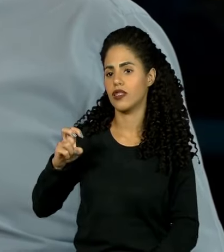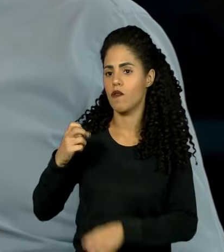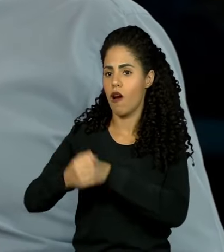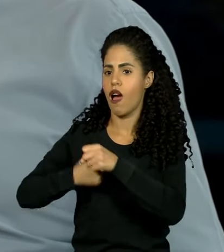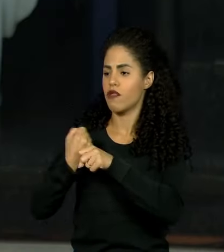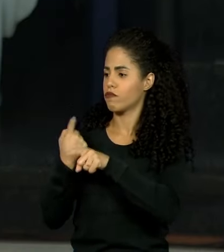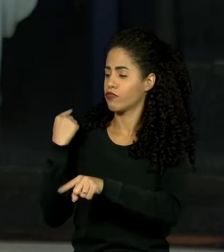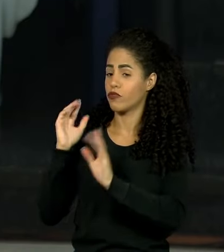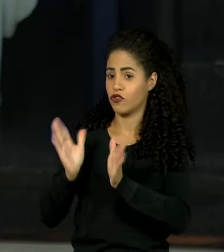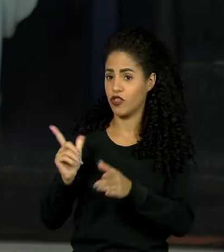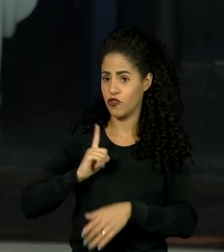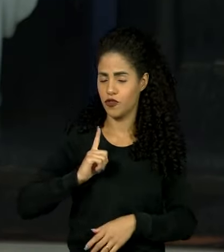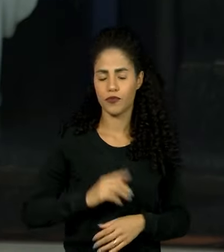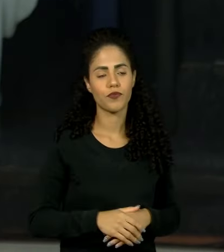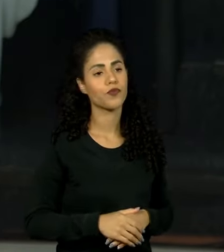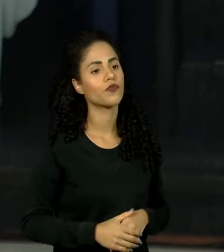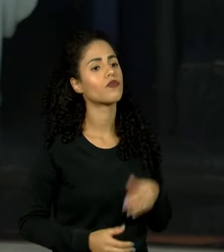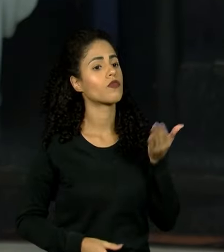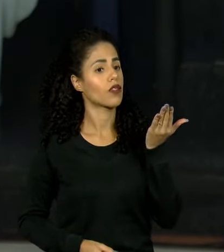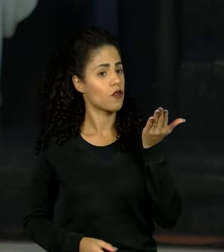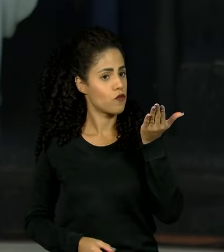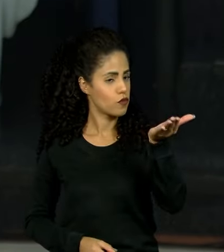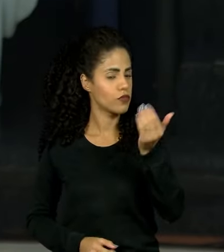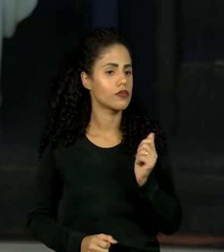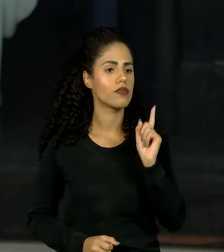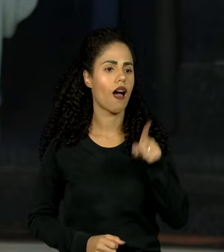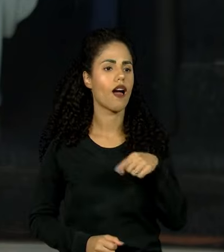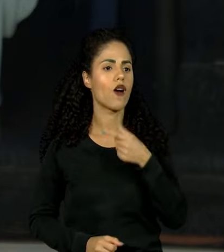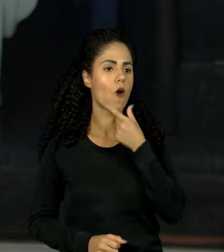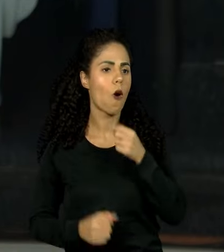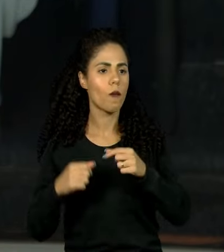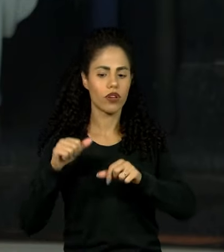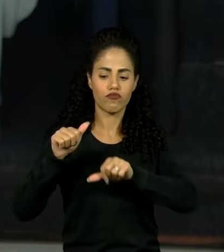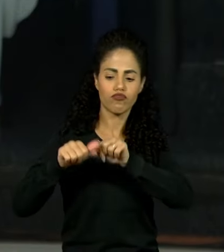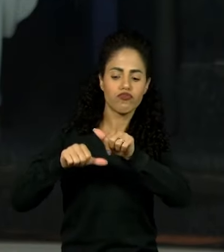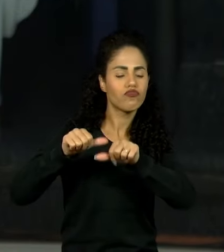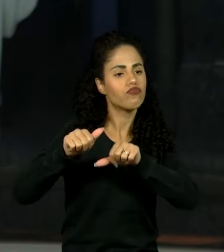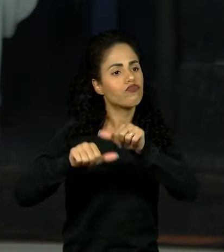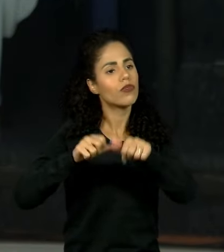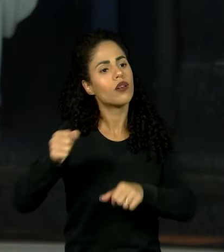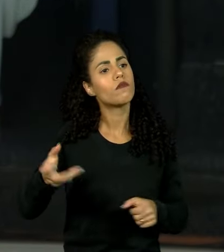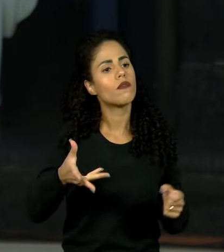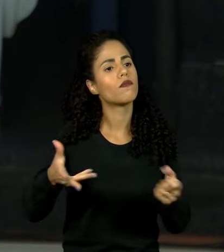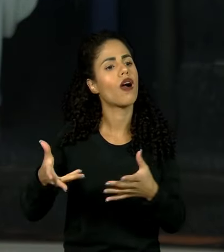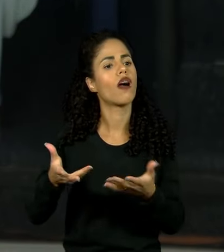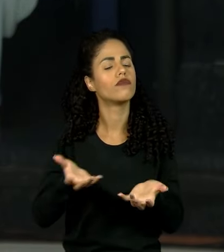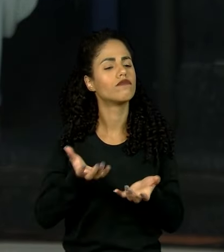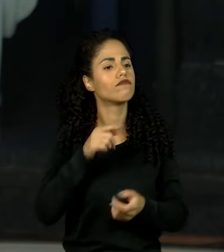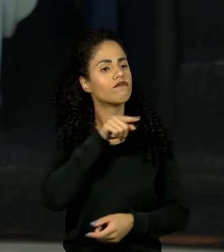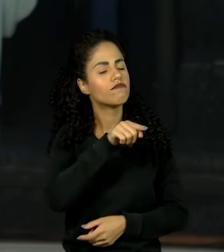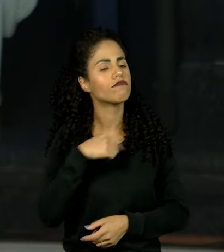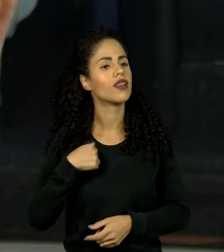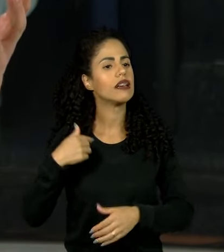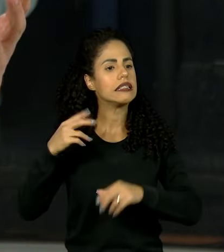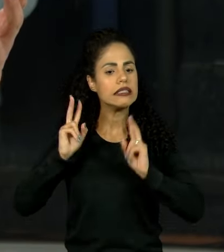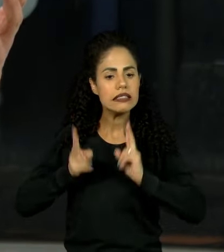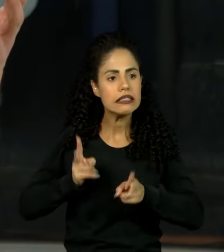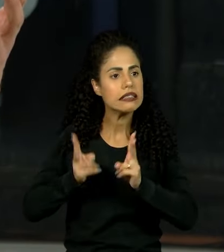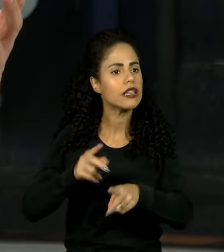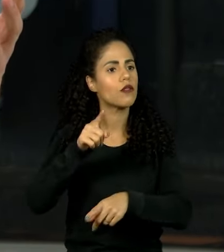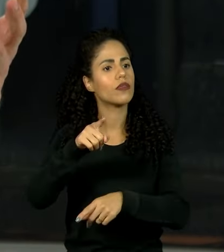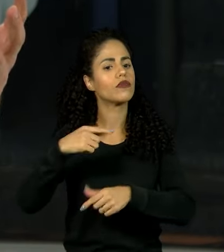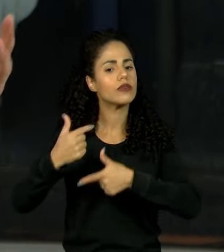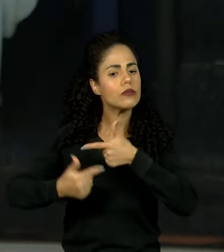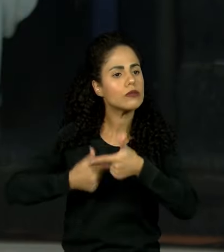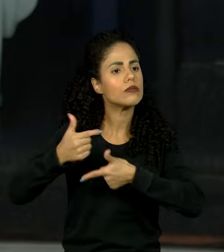Ô Queiroz você é considerado um homem assim meio revolucionário um fazedor né a quantidade de de obras né que você